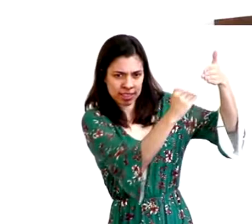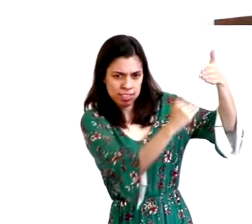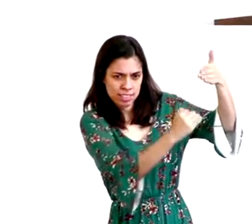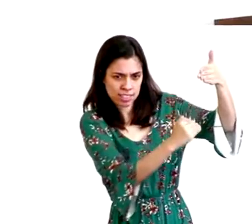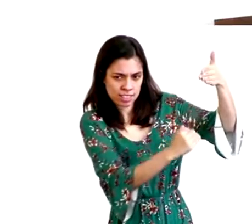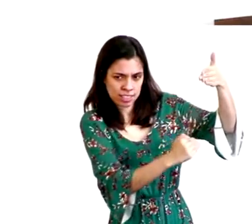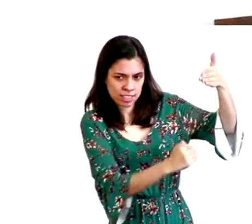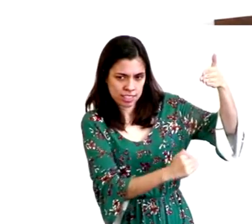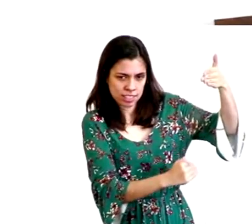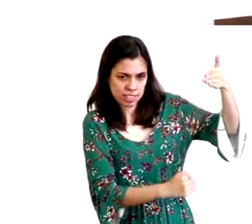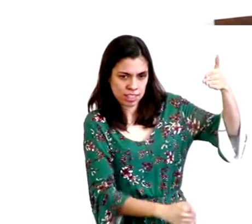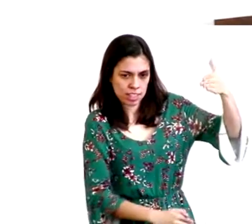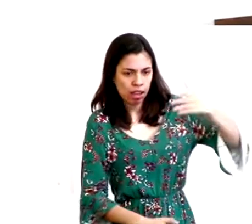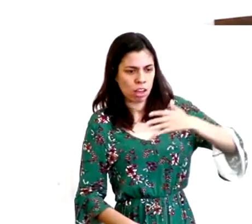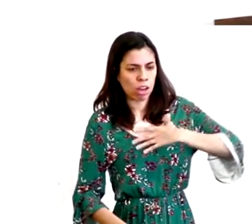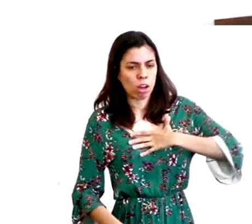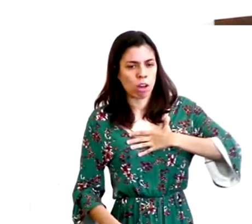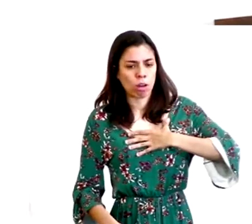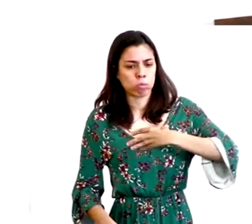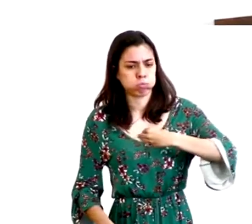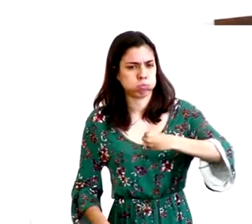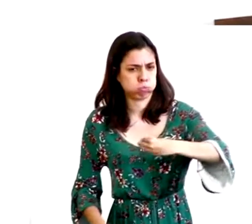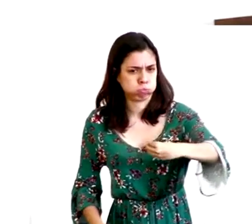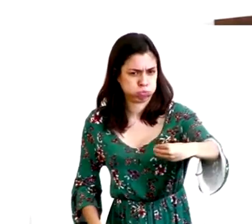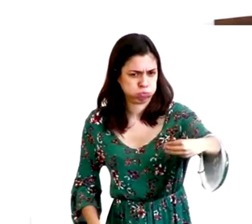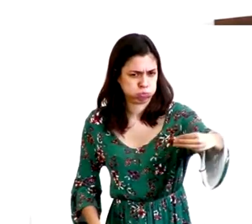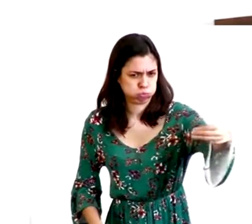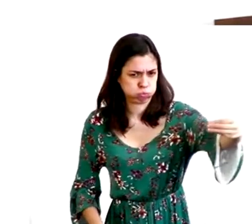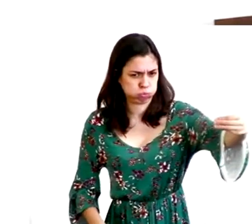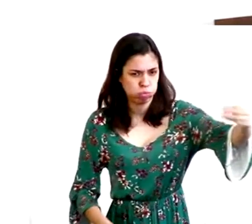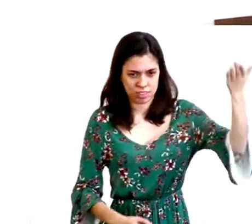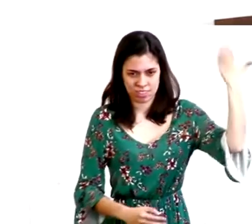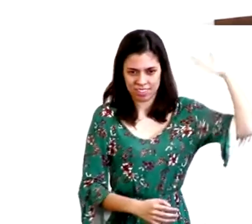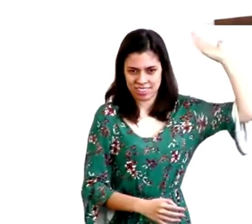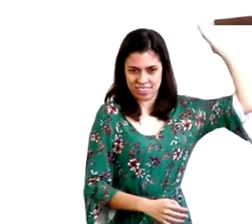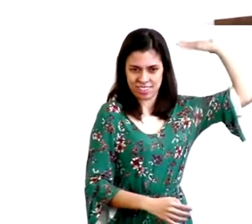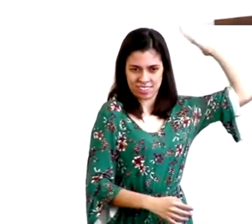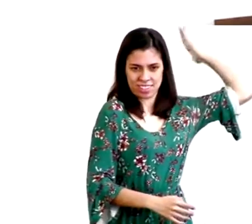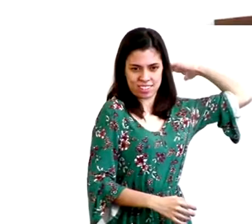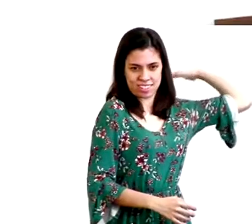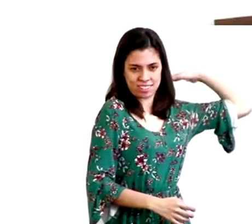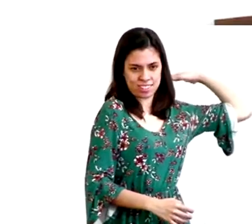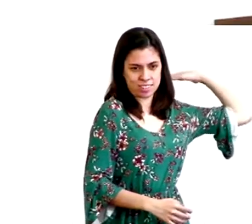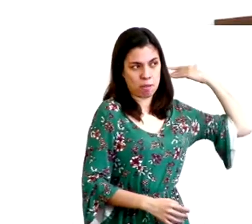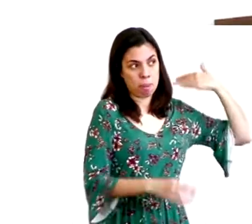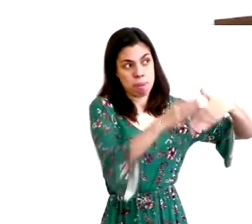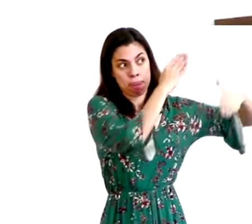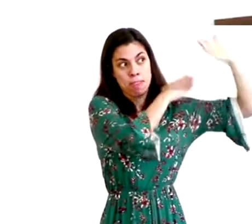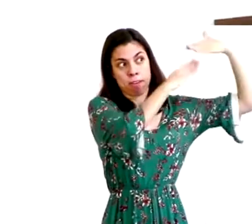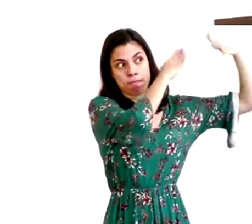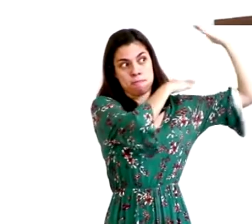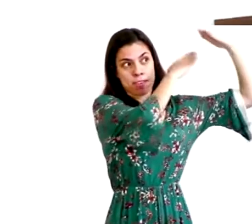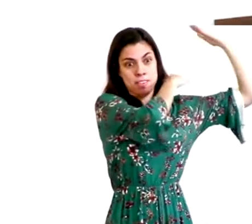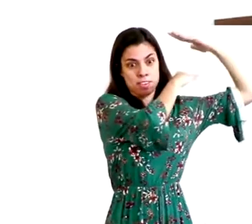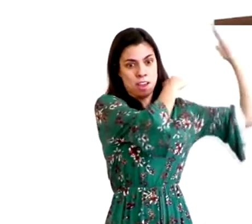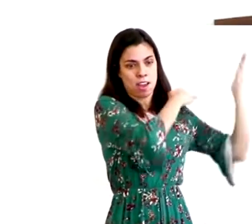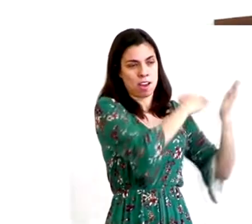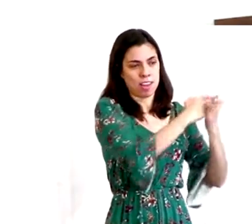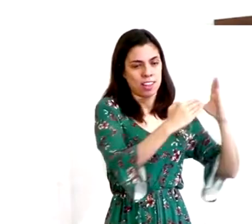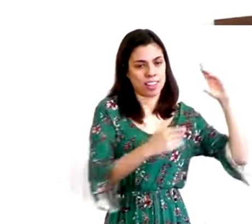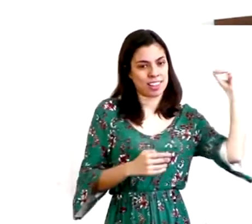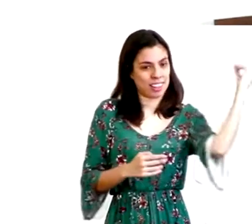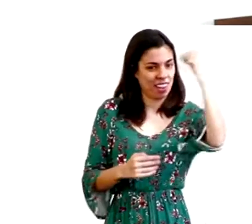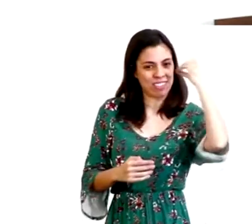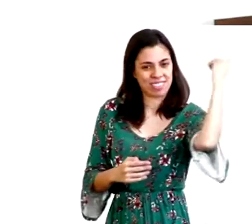Cristo é da linhagem de Davi, filho de Davi, do rei Davi. E o